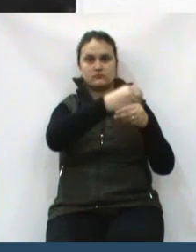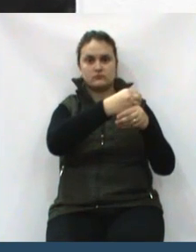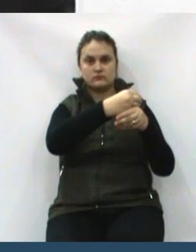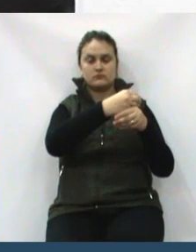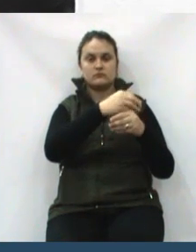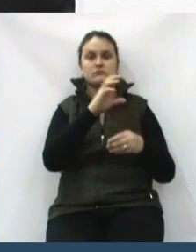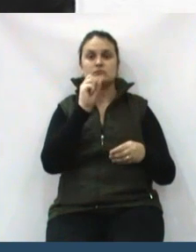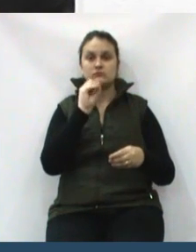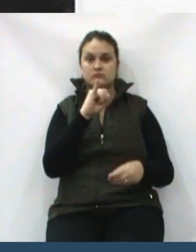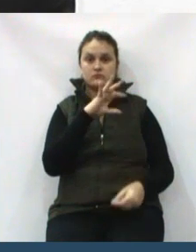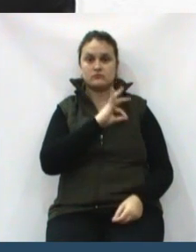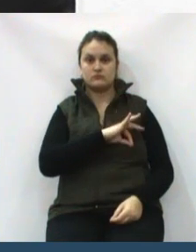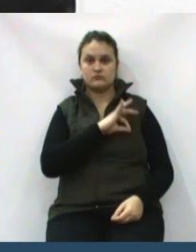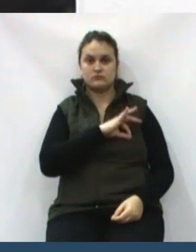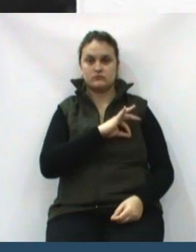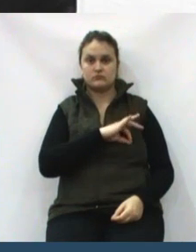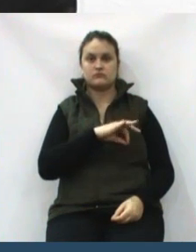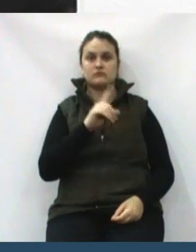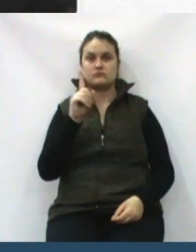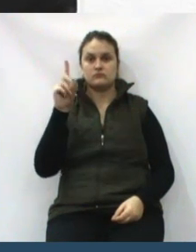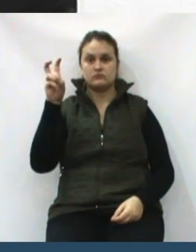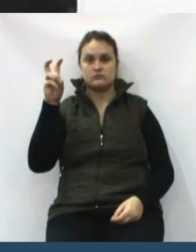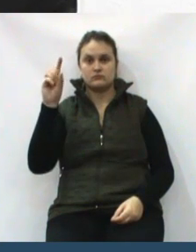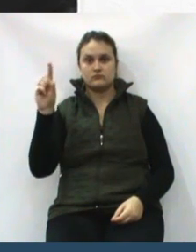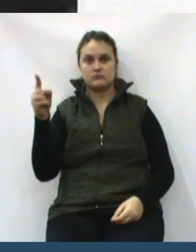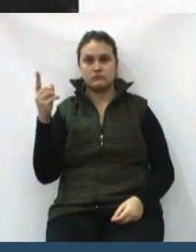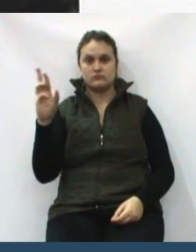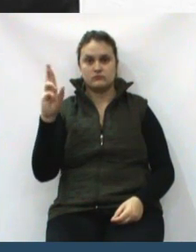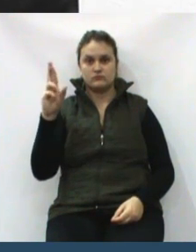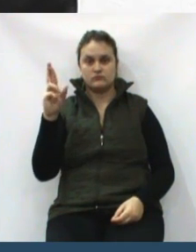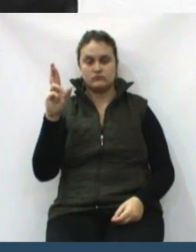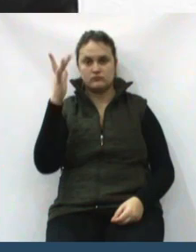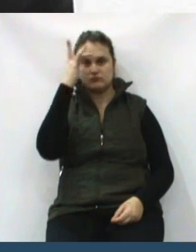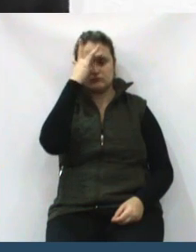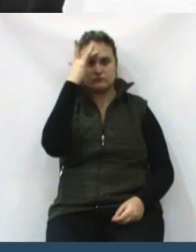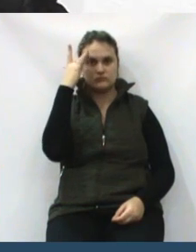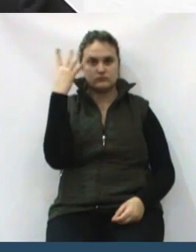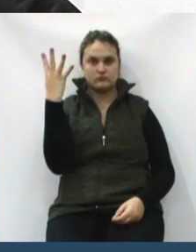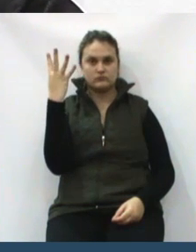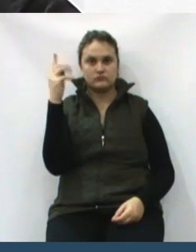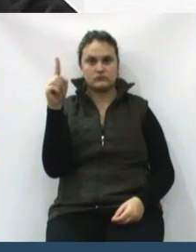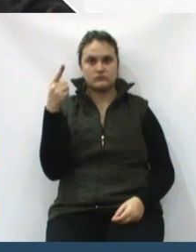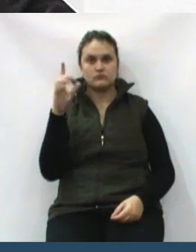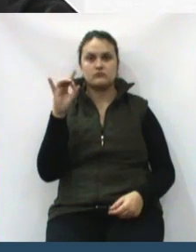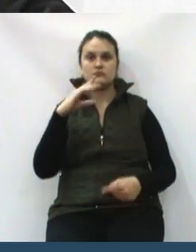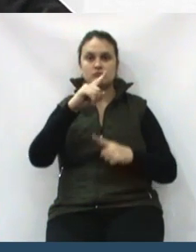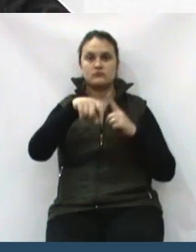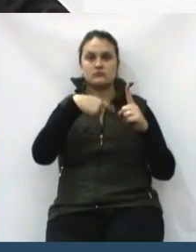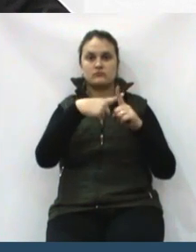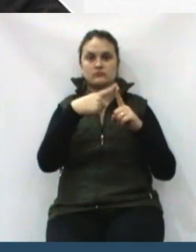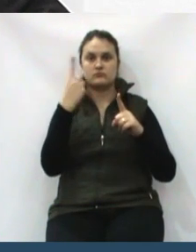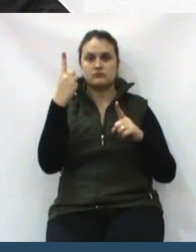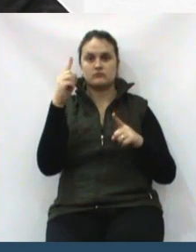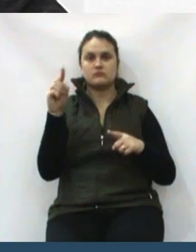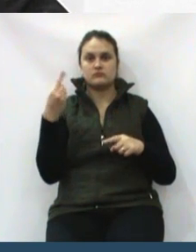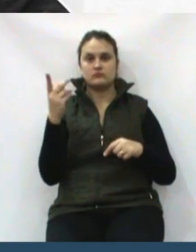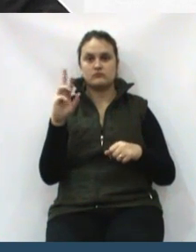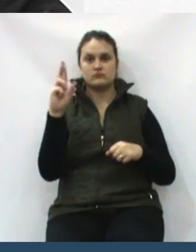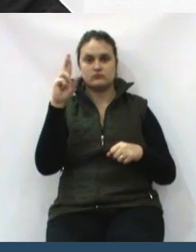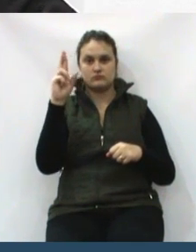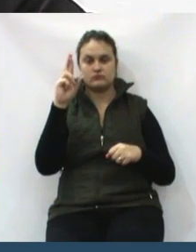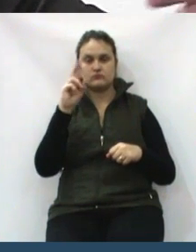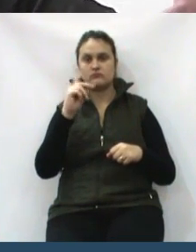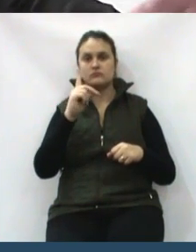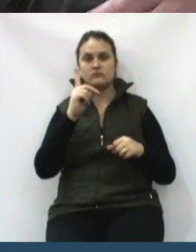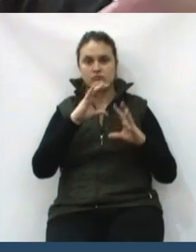Se o salário do cargo é de R$5.000 e o funcionário ganha R$4.000 por mês, ele vai ganhar R$1.000 a mais do município, e